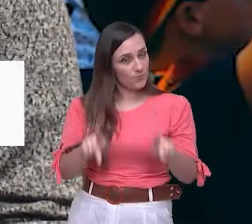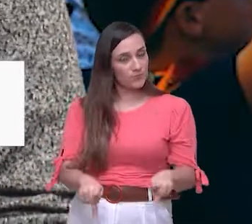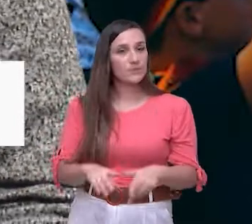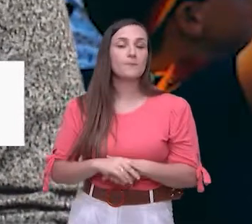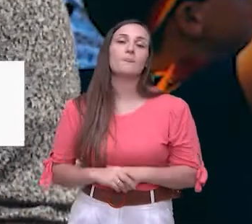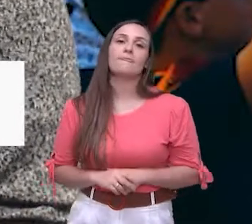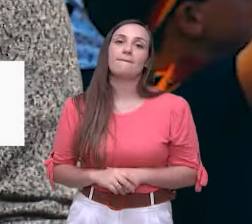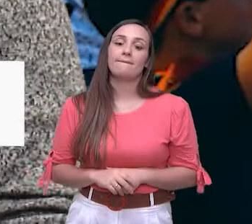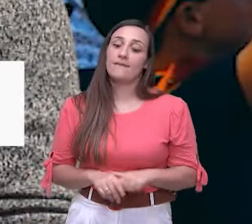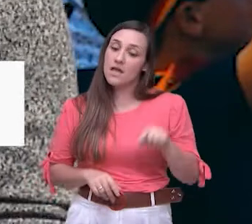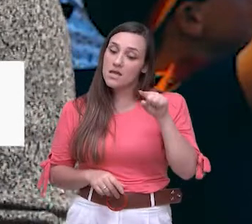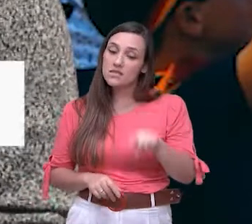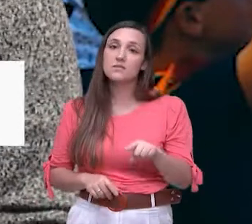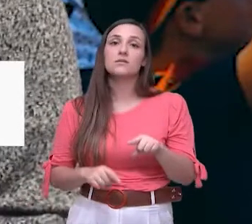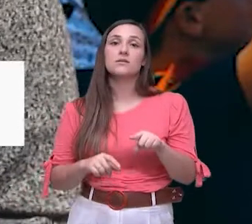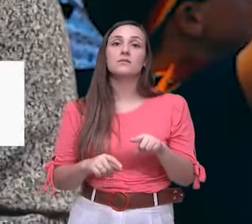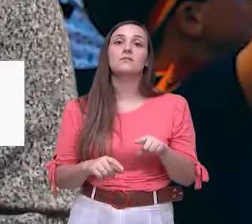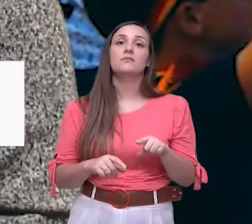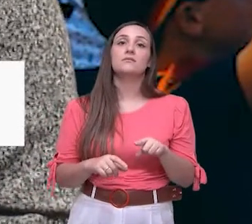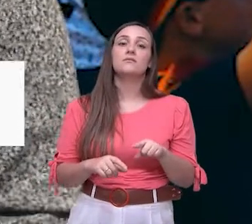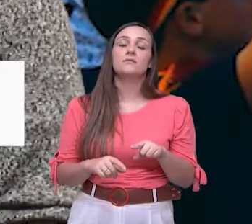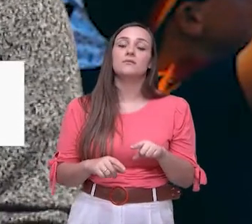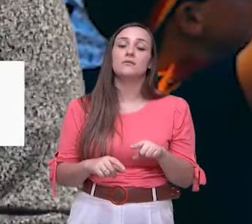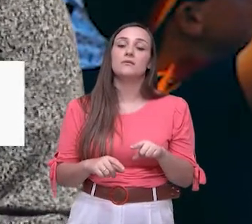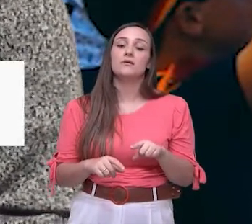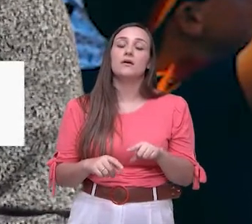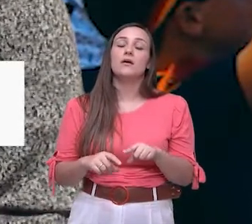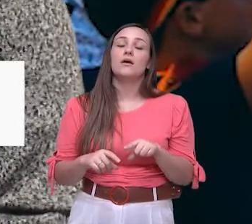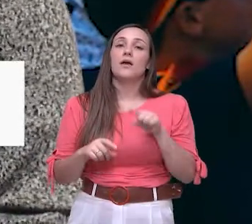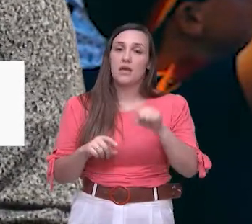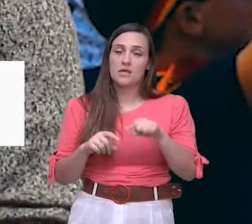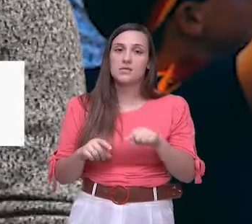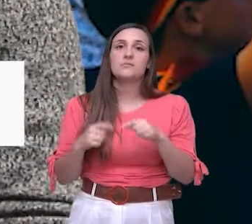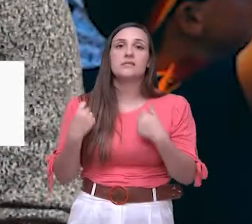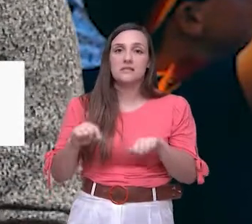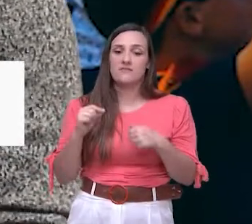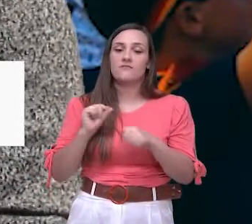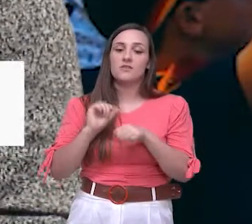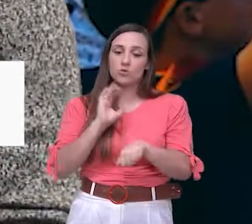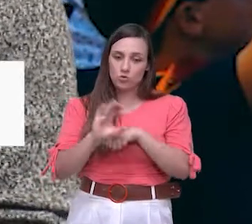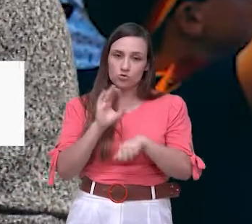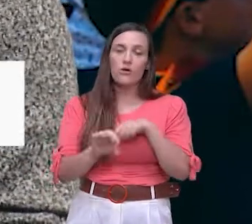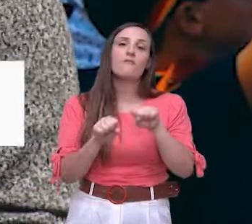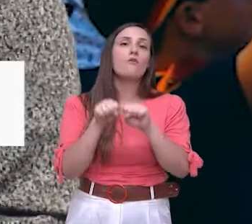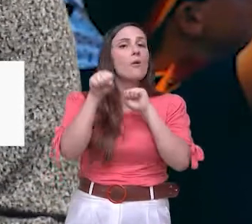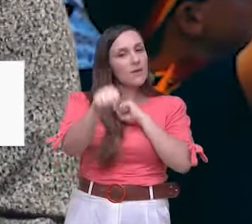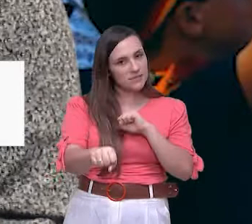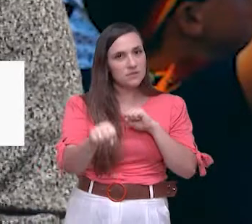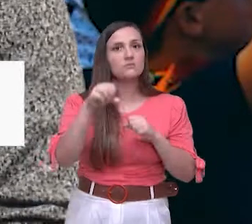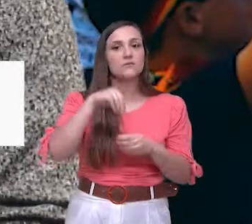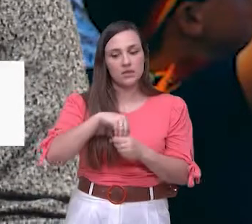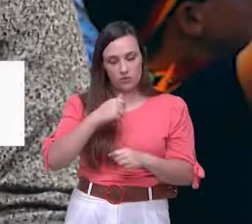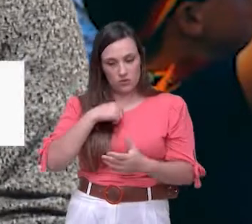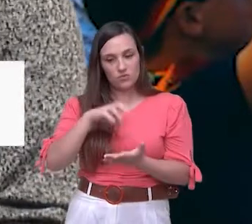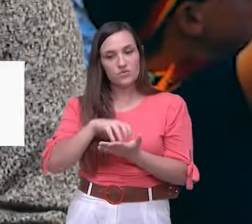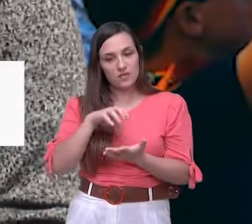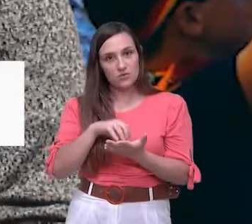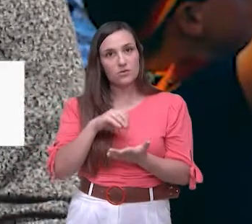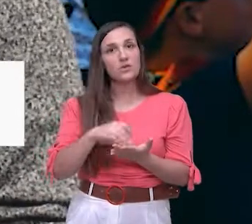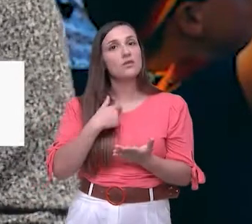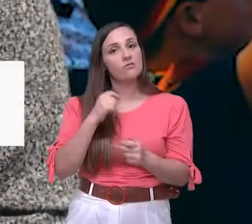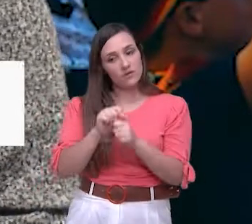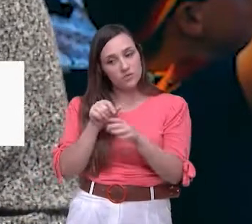é contratado que é aprovado em um concurso público esse a gente passa por uma formação